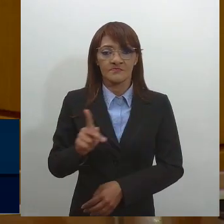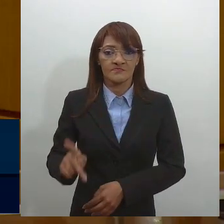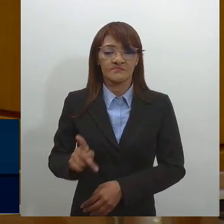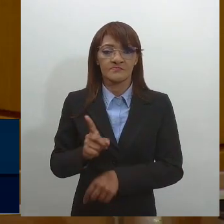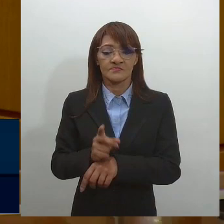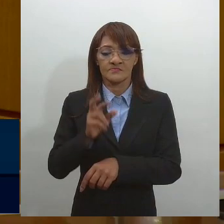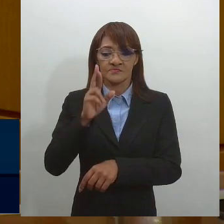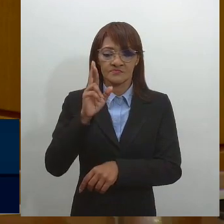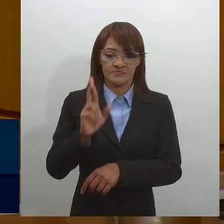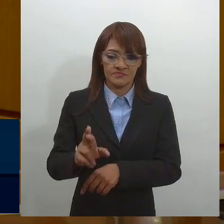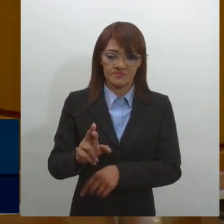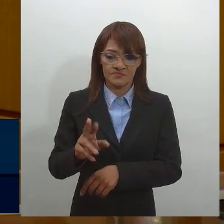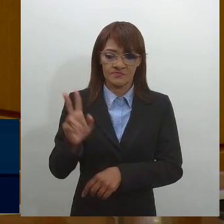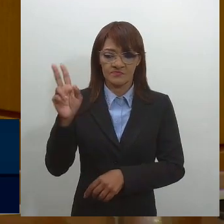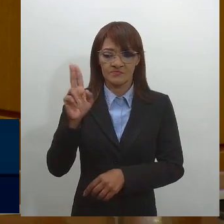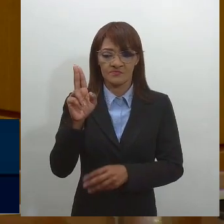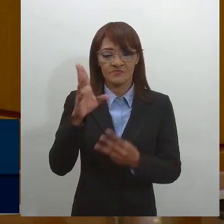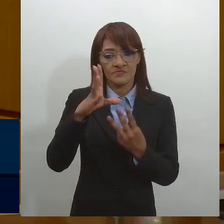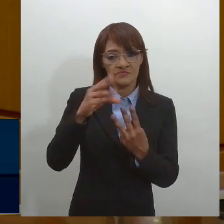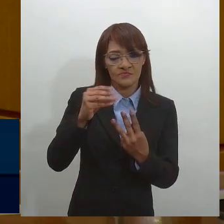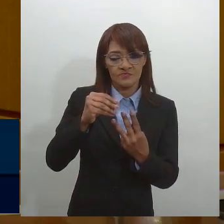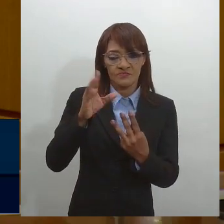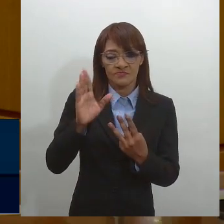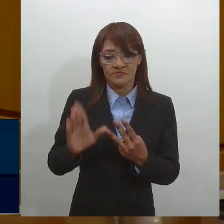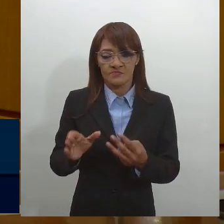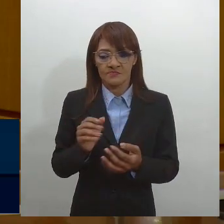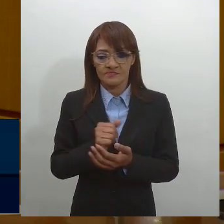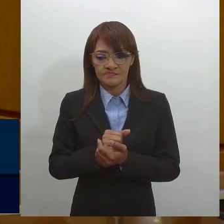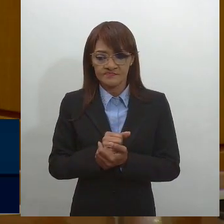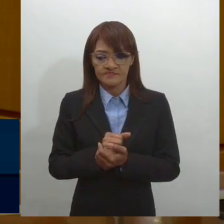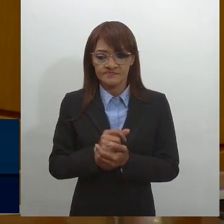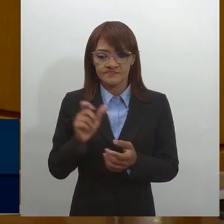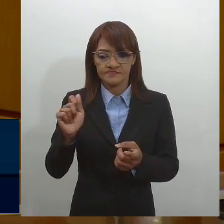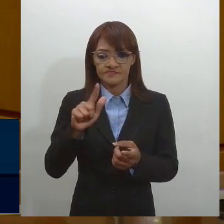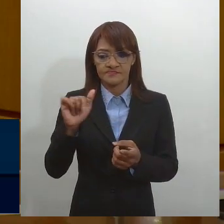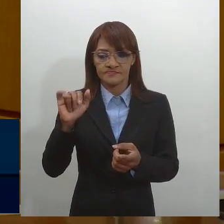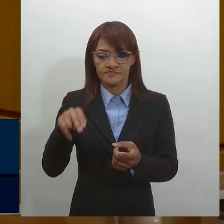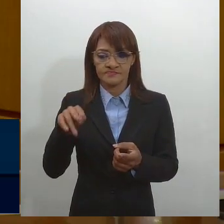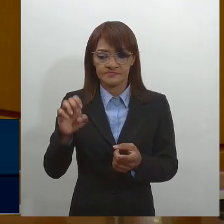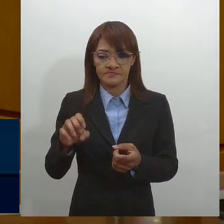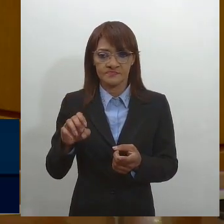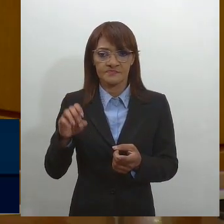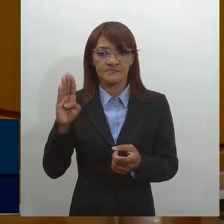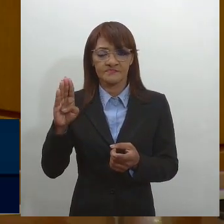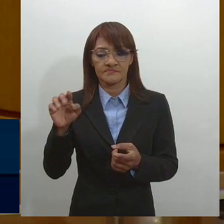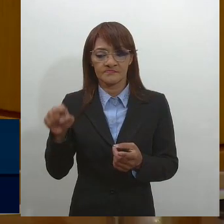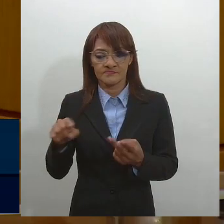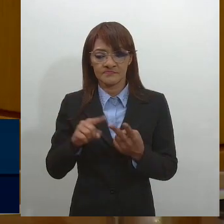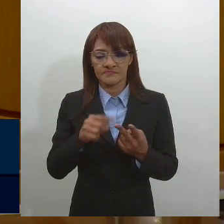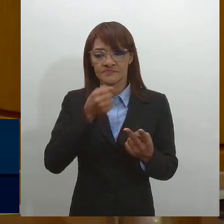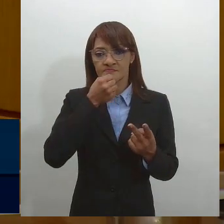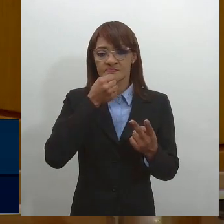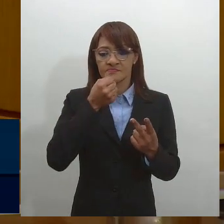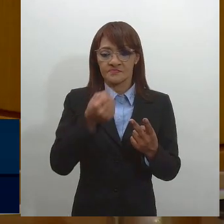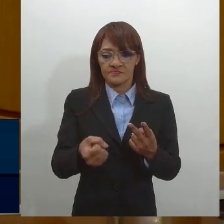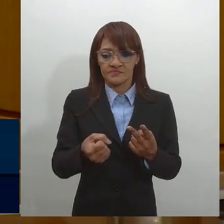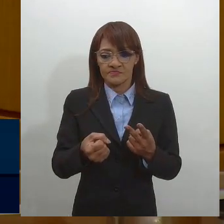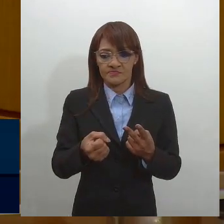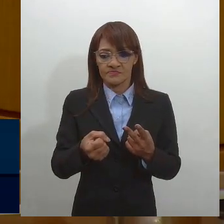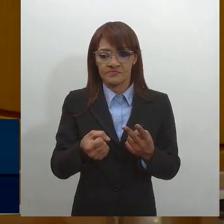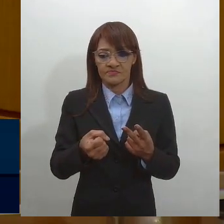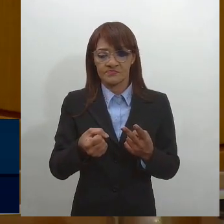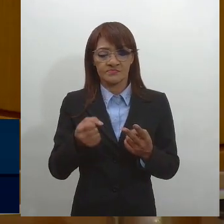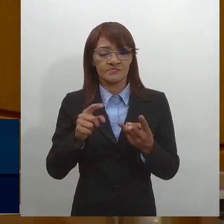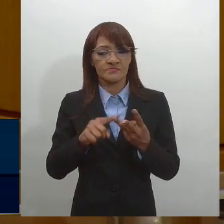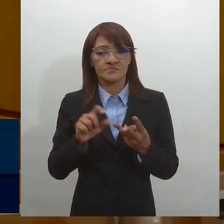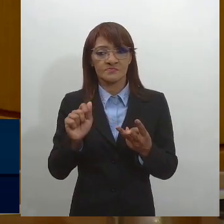Federal de Sergipe, Aline Braga, que é jornalista Intervozes, Alex Carvalho, presidente